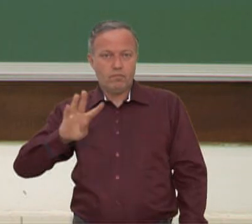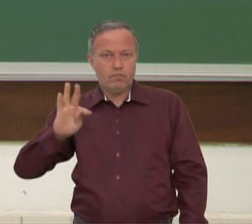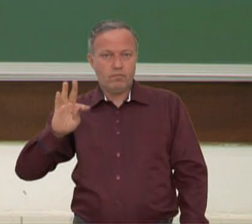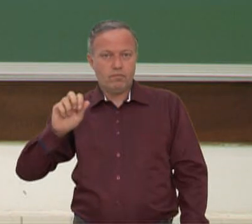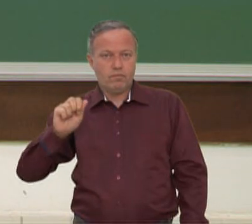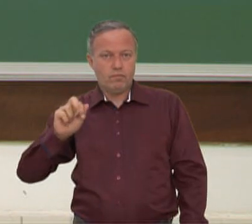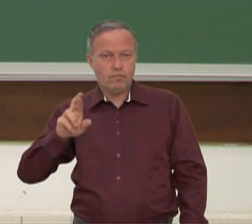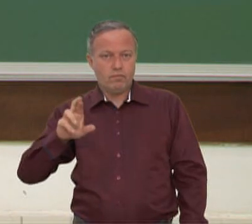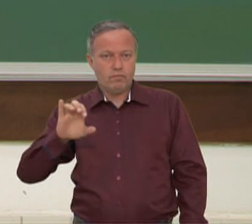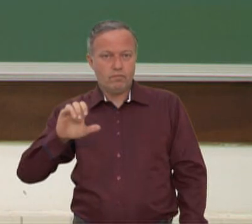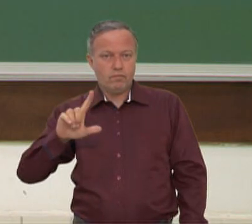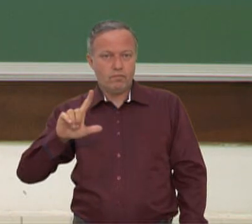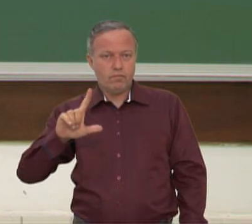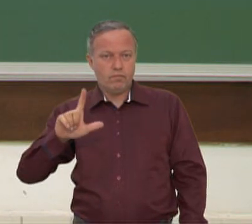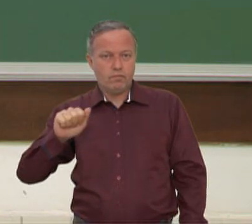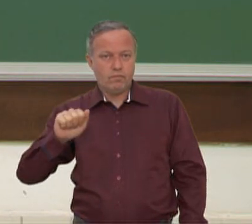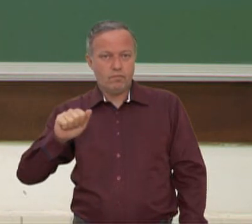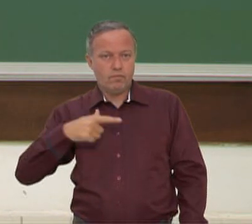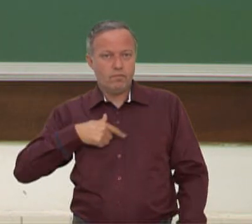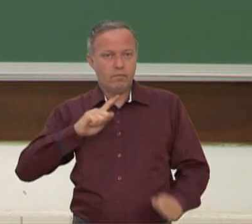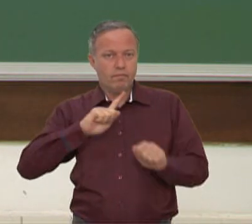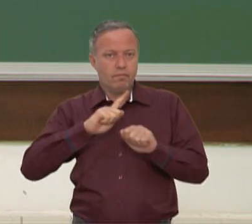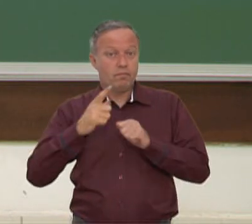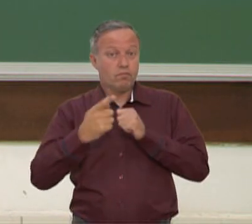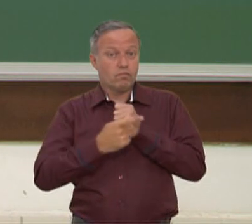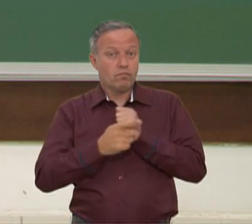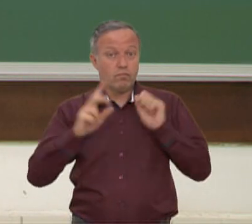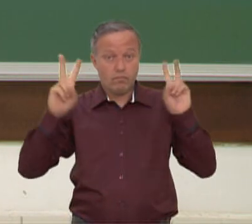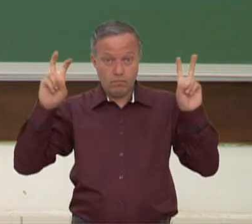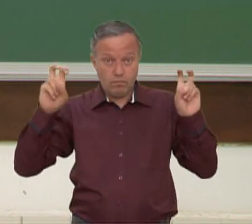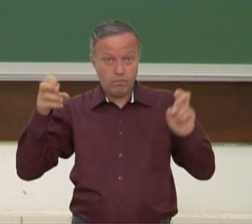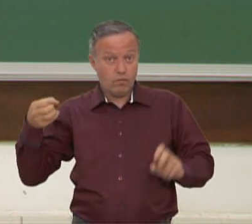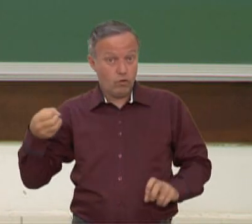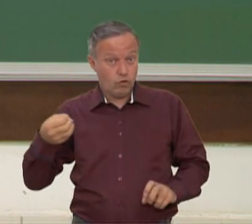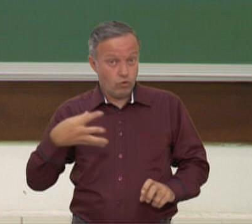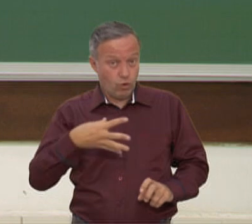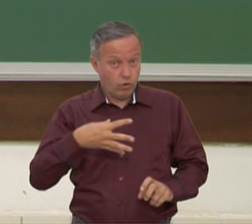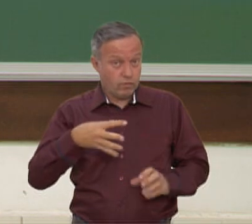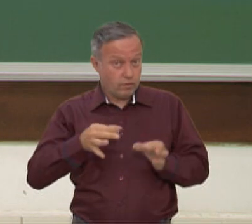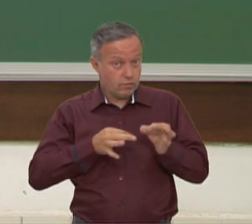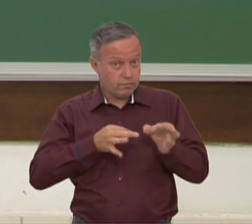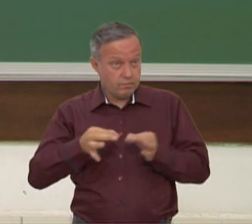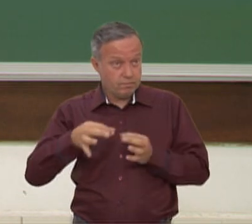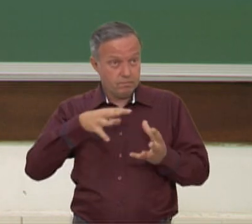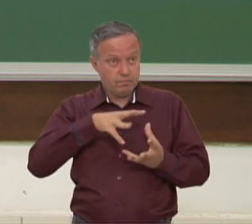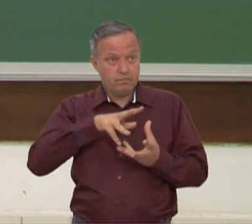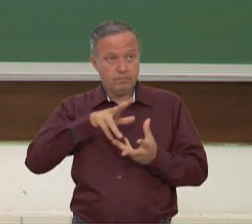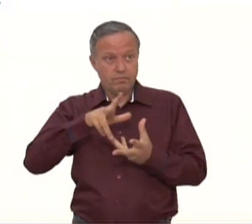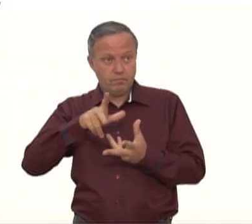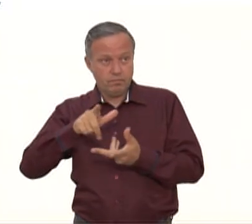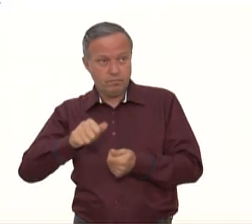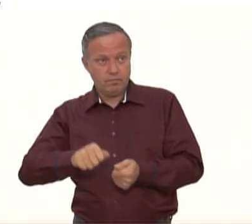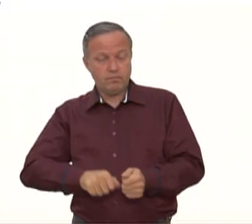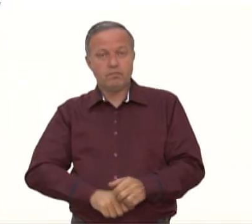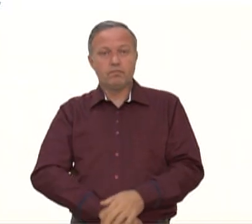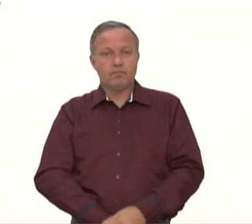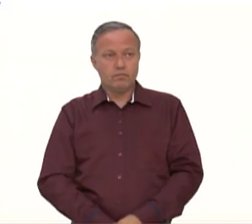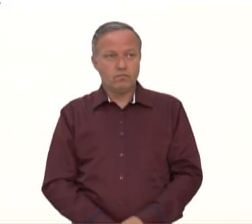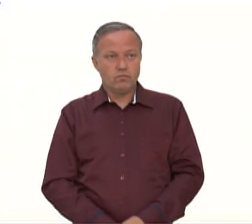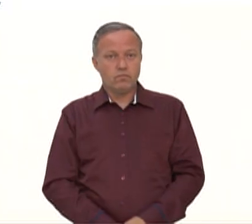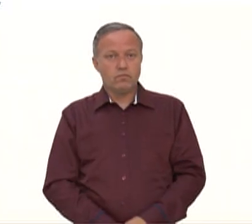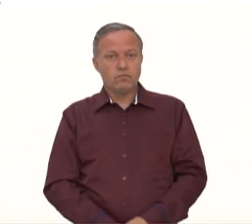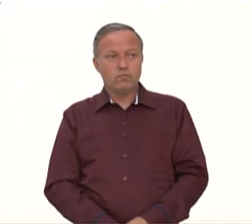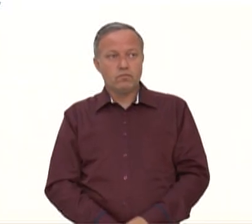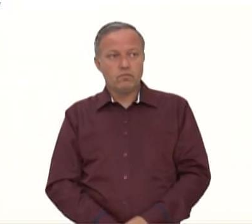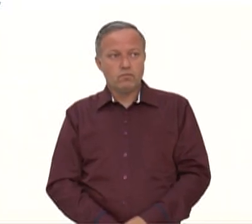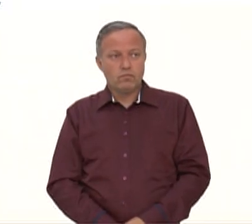Tarsila Dominoni. O tema de hoje é Nova Ordem Mundial. Então vamos lá, nós vamos falar sobre ordem mundial. Então